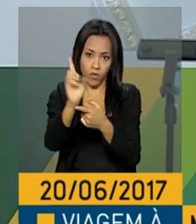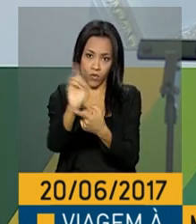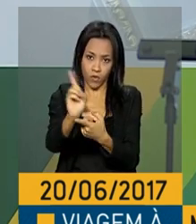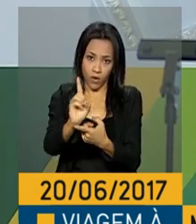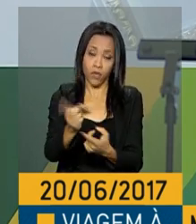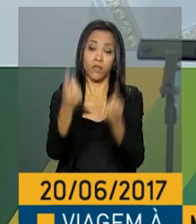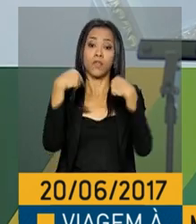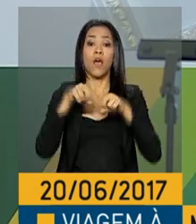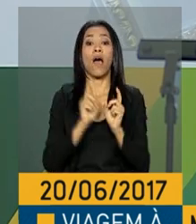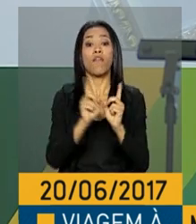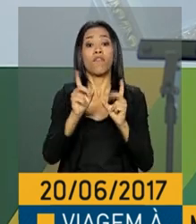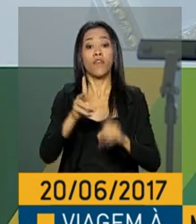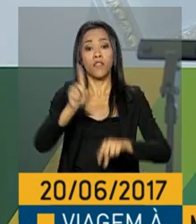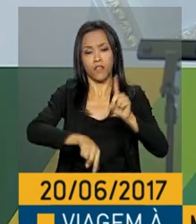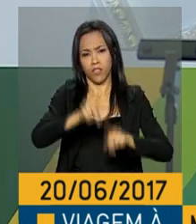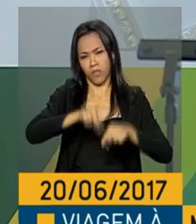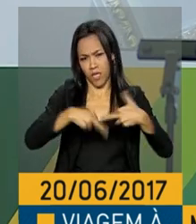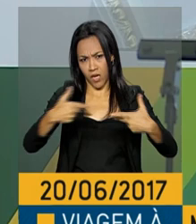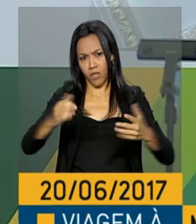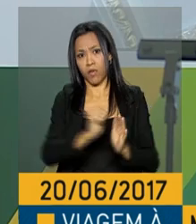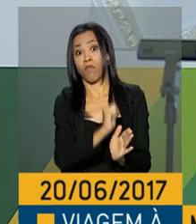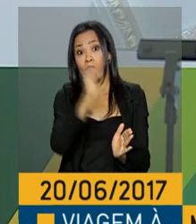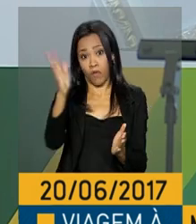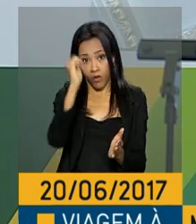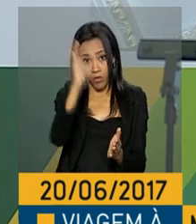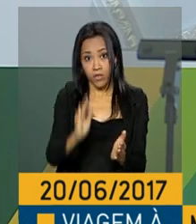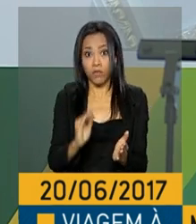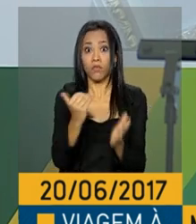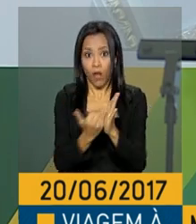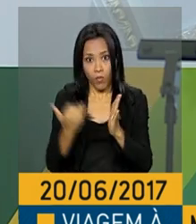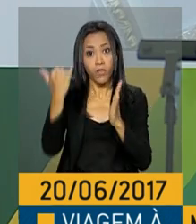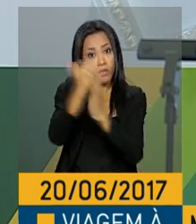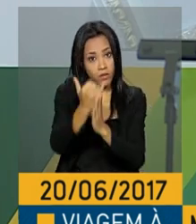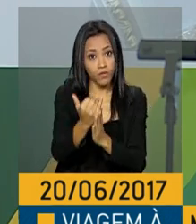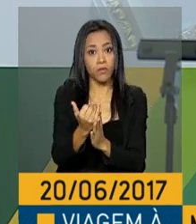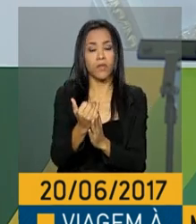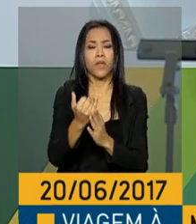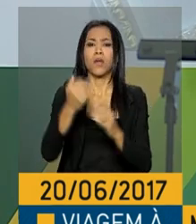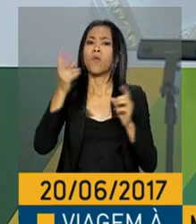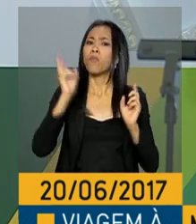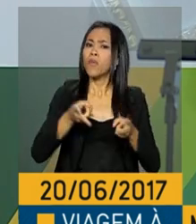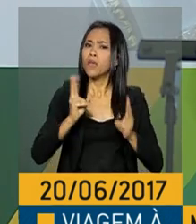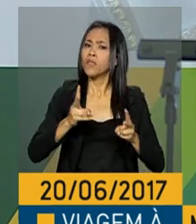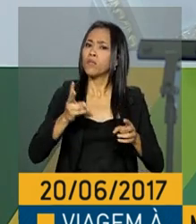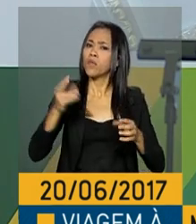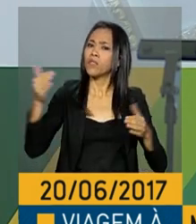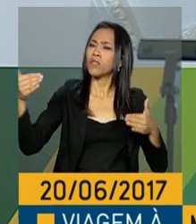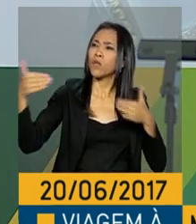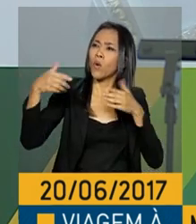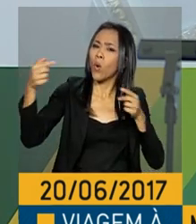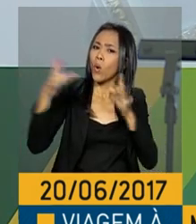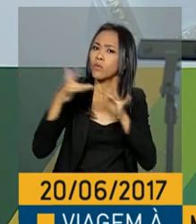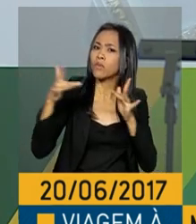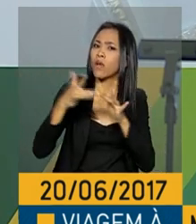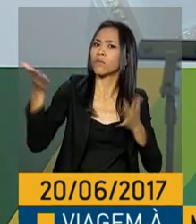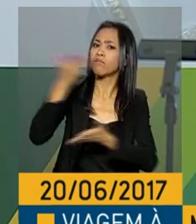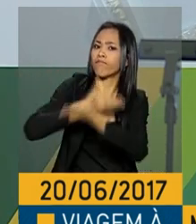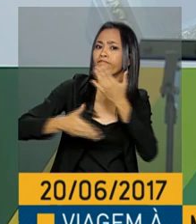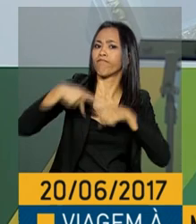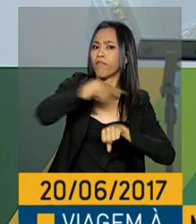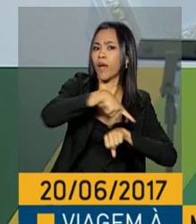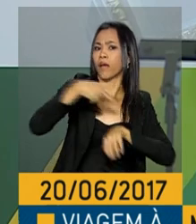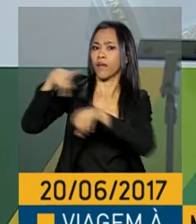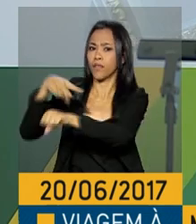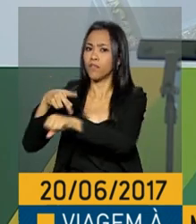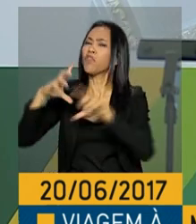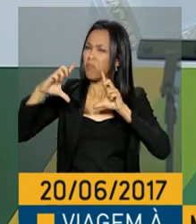comércio exterior também está aumentando. Mesmo o intercâmbio com a Rússia, realmente nos 2 anos anteriores, foi mais